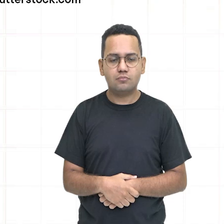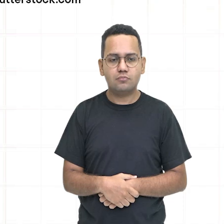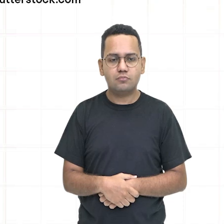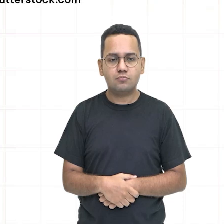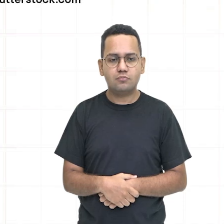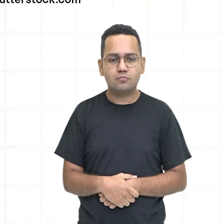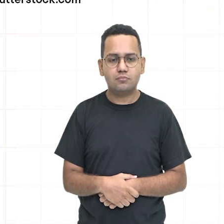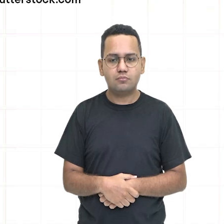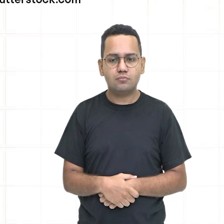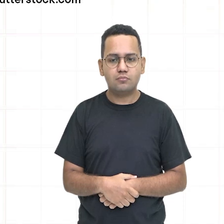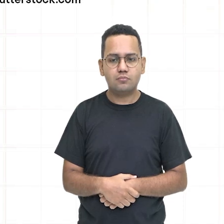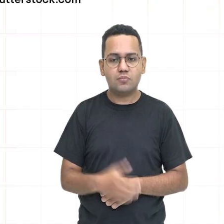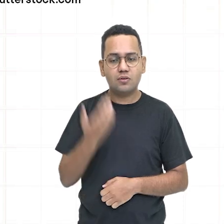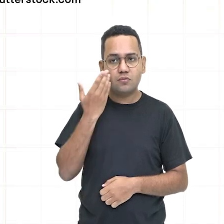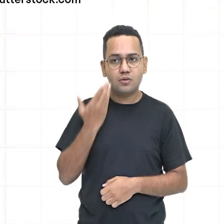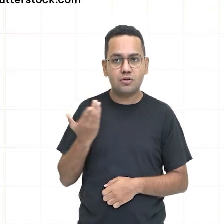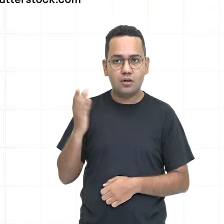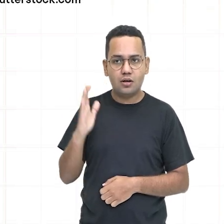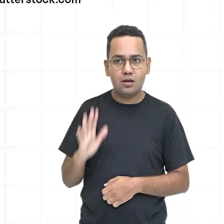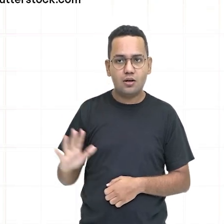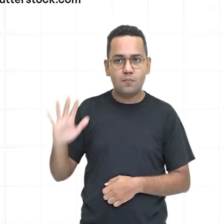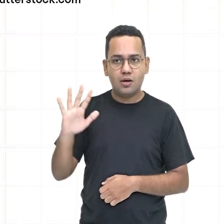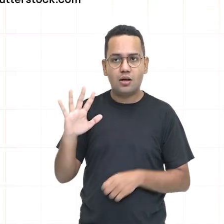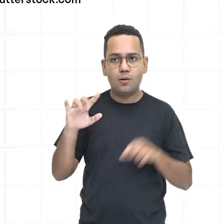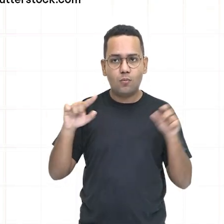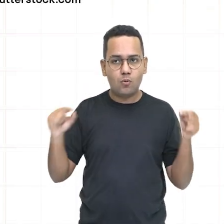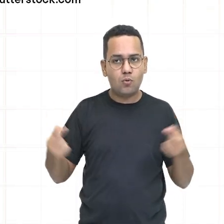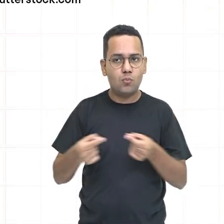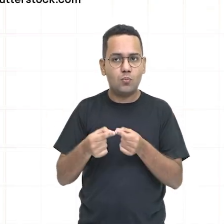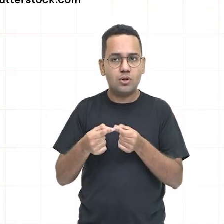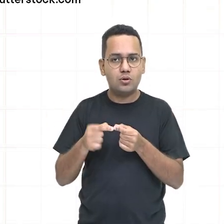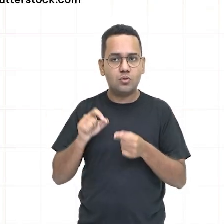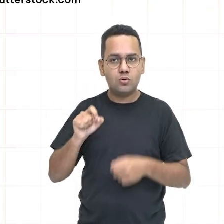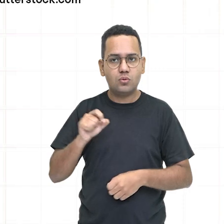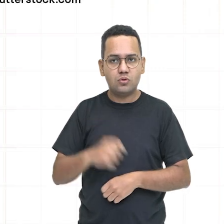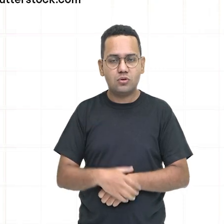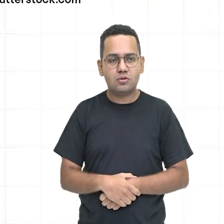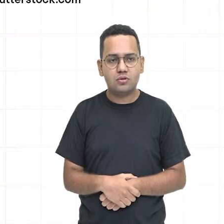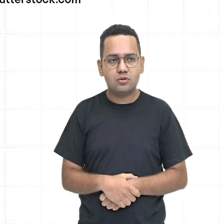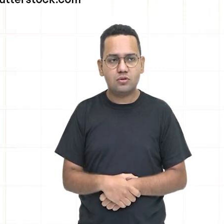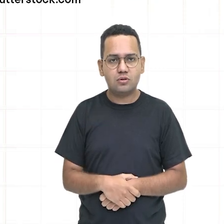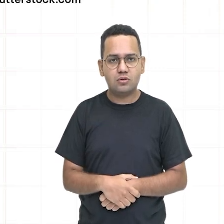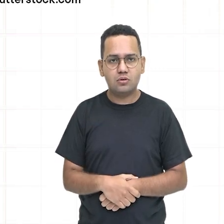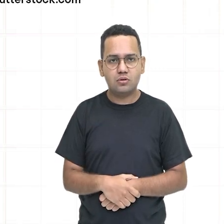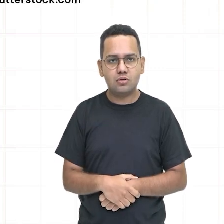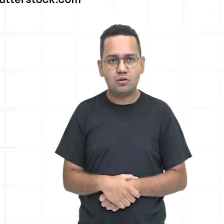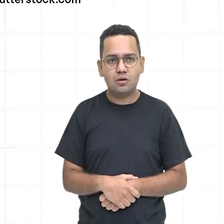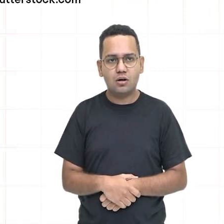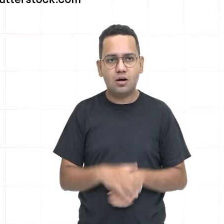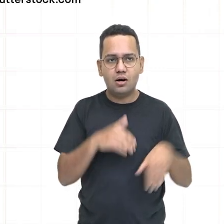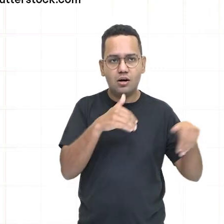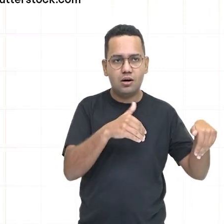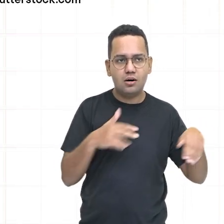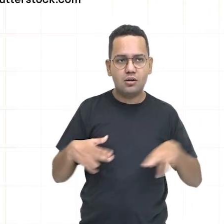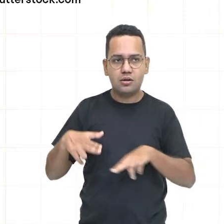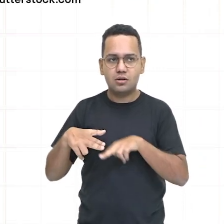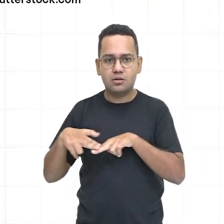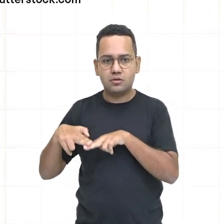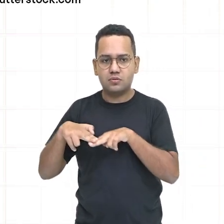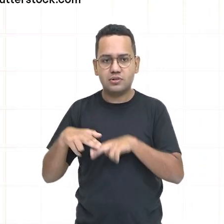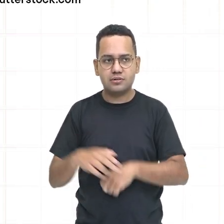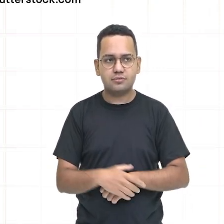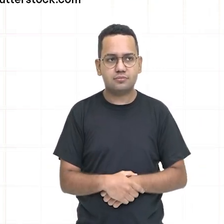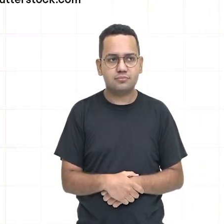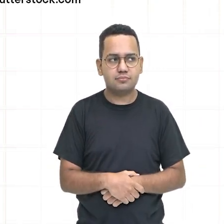foto que nós estamos observando, elas dizem respeito aí ou à Austrália ou à Nova Zelândia, não é isso?